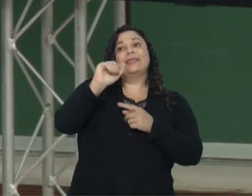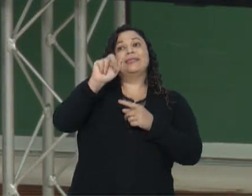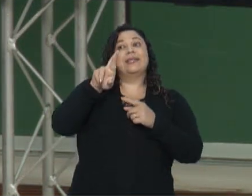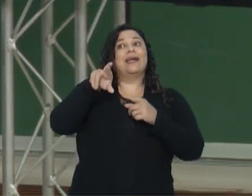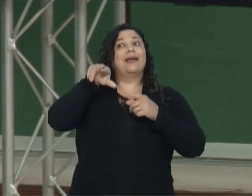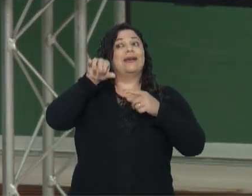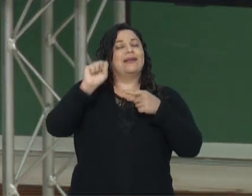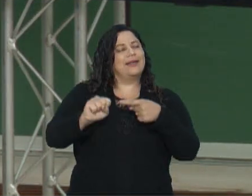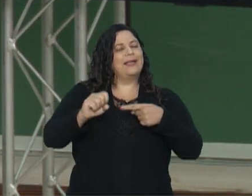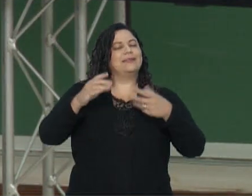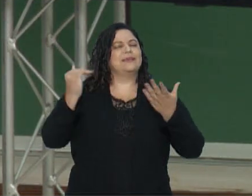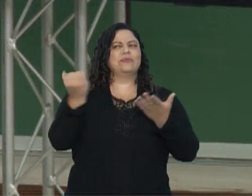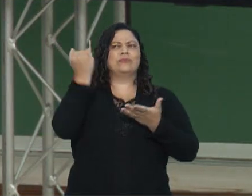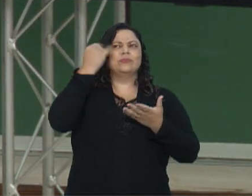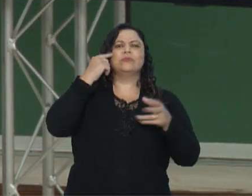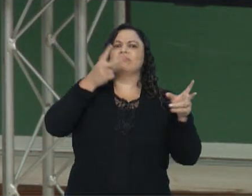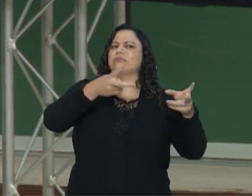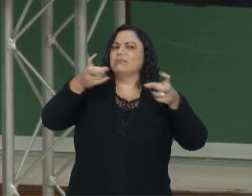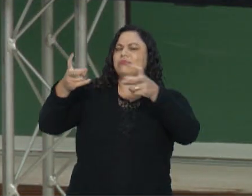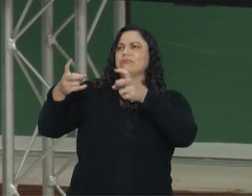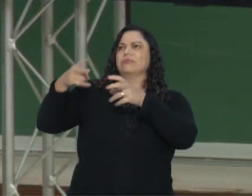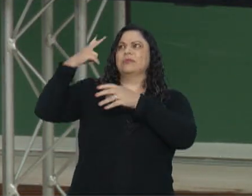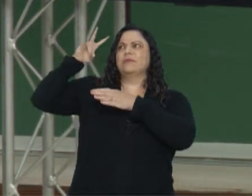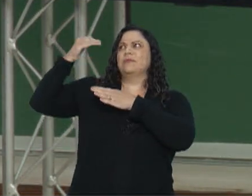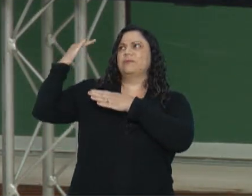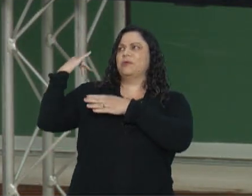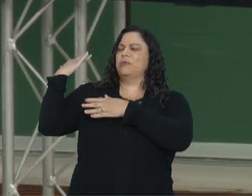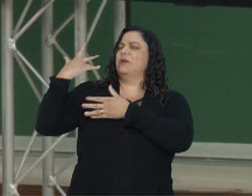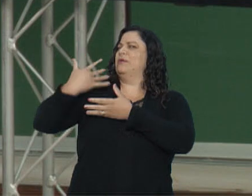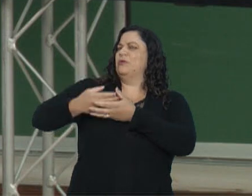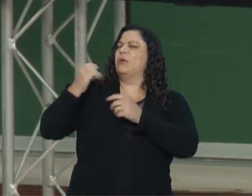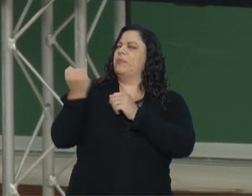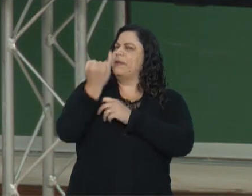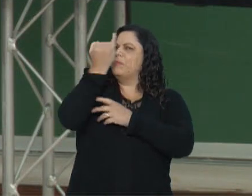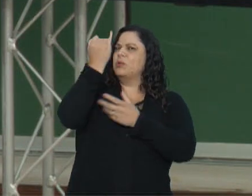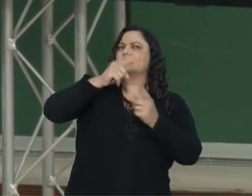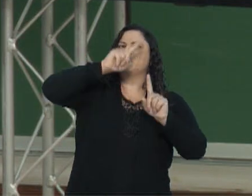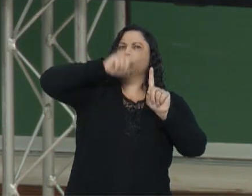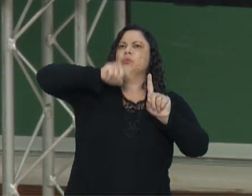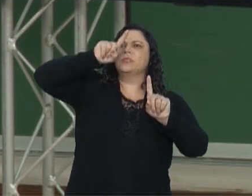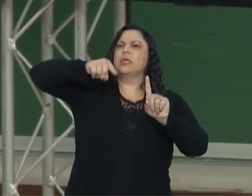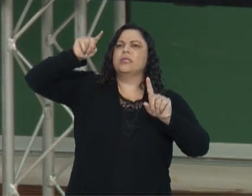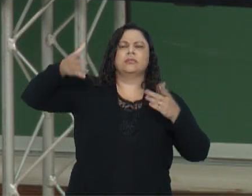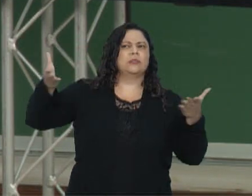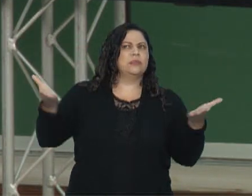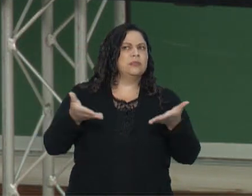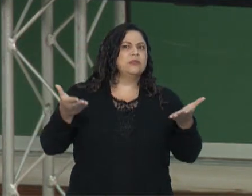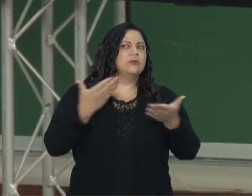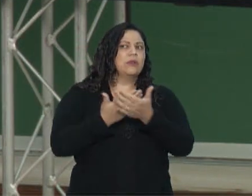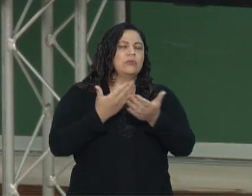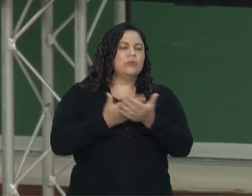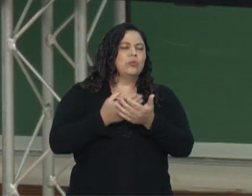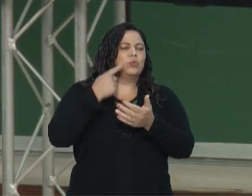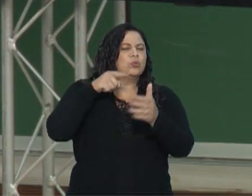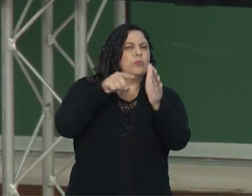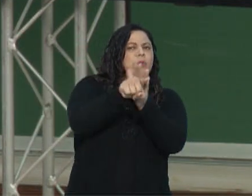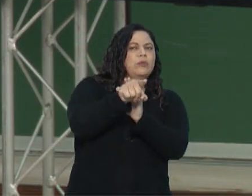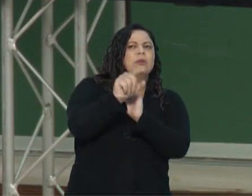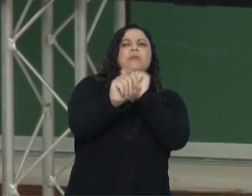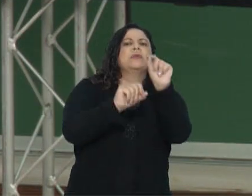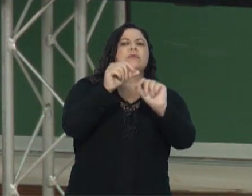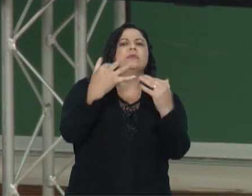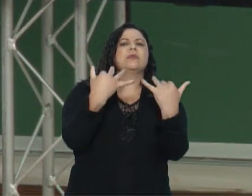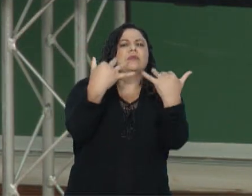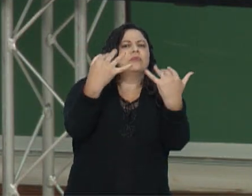que nós observamos na aula de hoje a retomada sobre a acentuação. Aí eu poderia perguntar para você que nos acompanha.